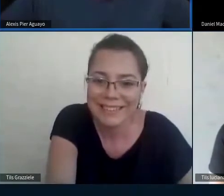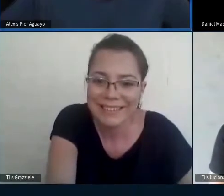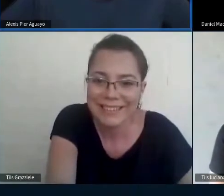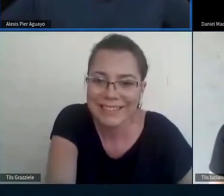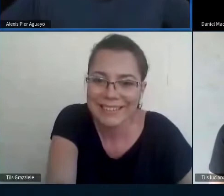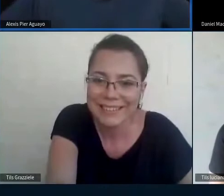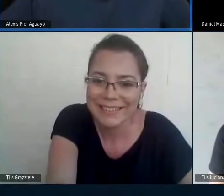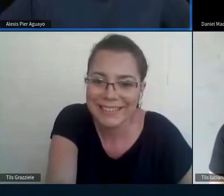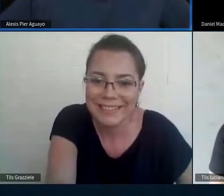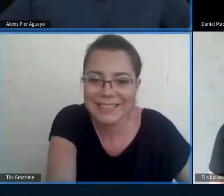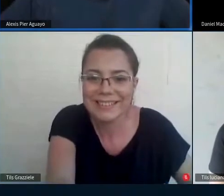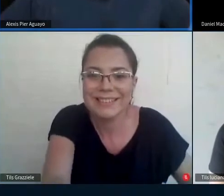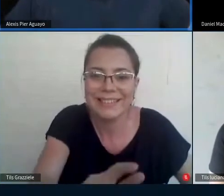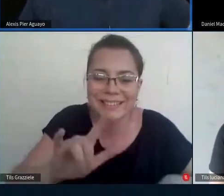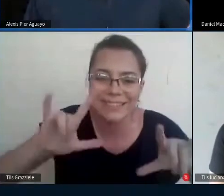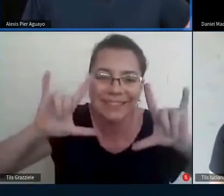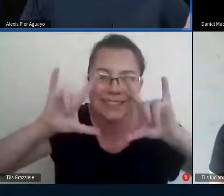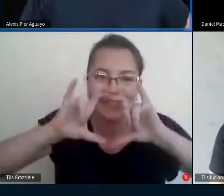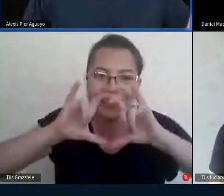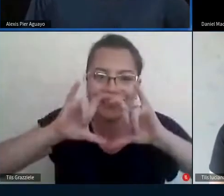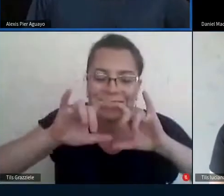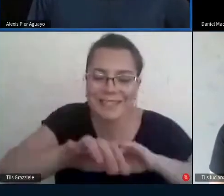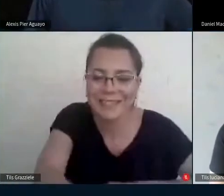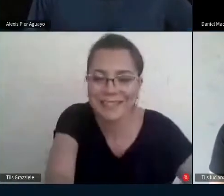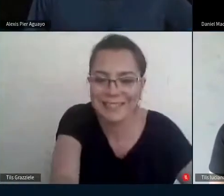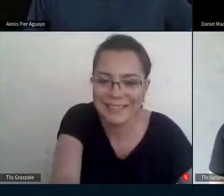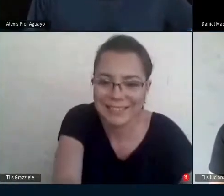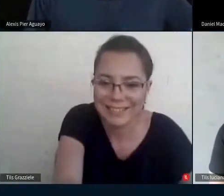Não, eu amo vocês demais, véio. Vocês são maravilhosos. Sei.